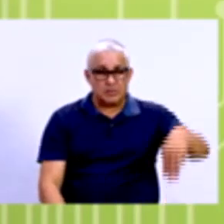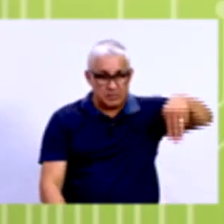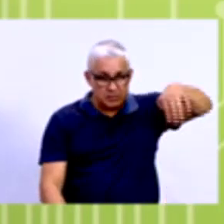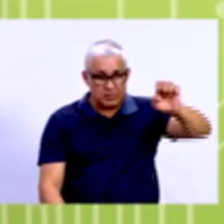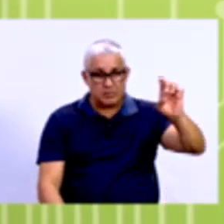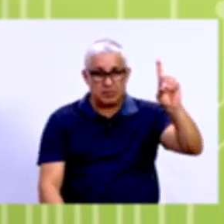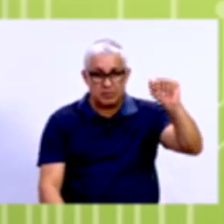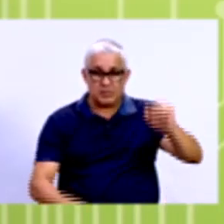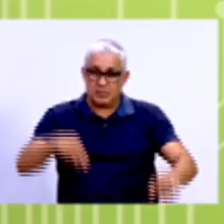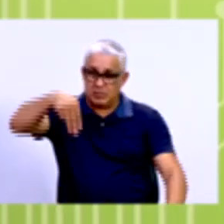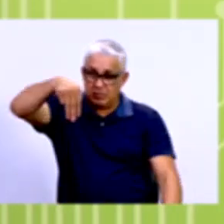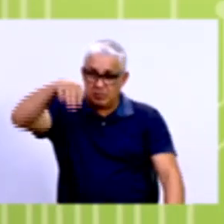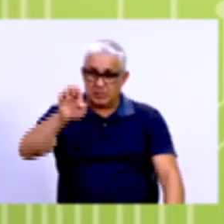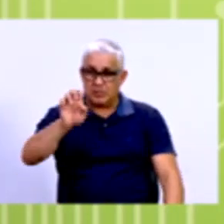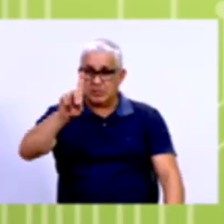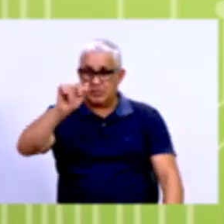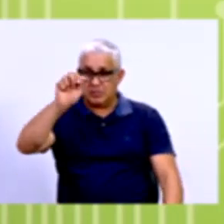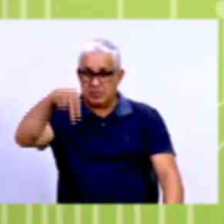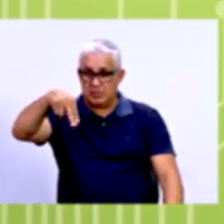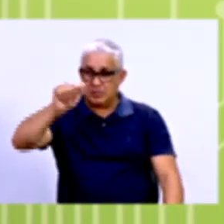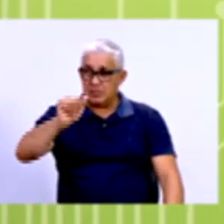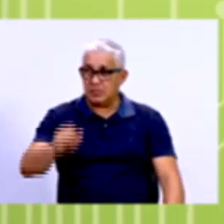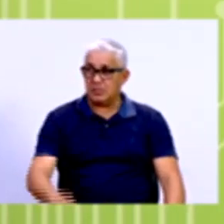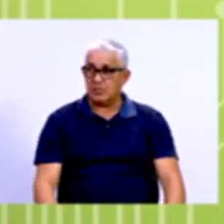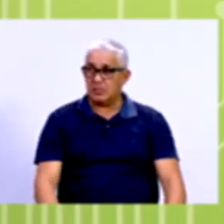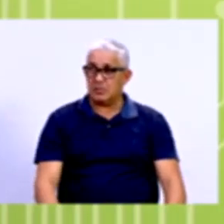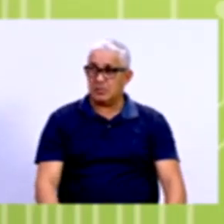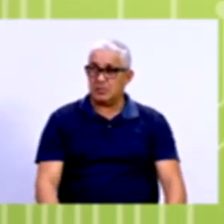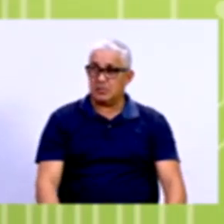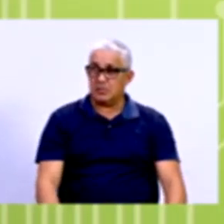que muitas vezes a média ela vai apresentar